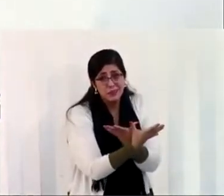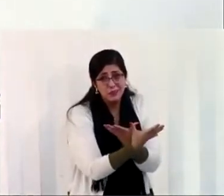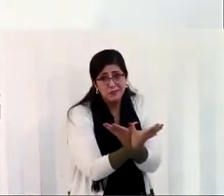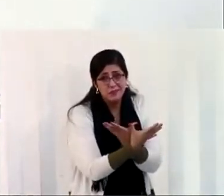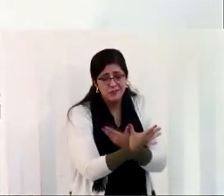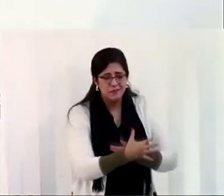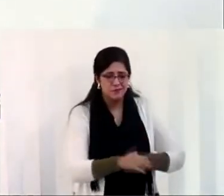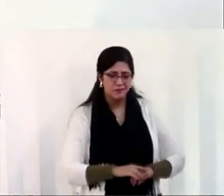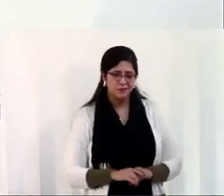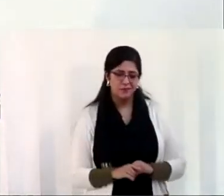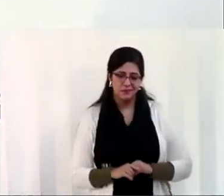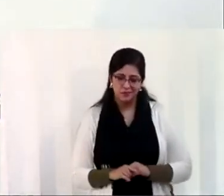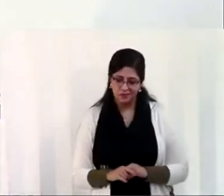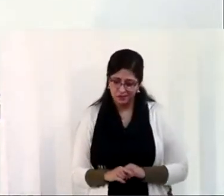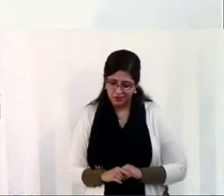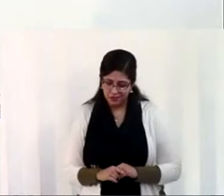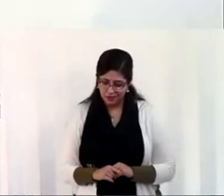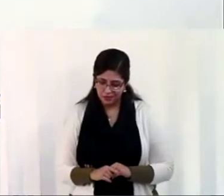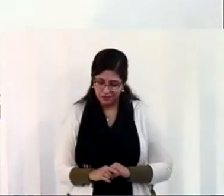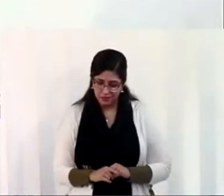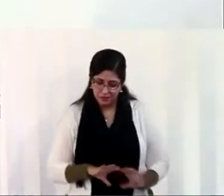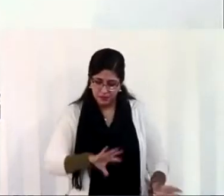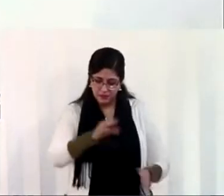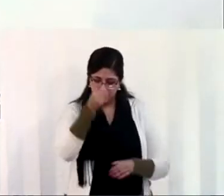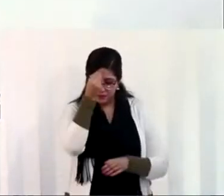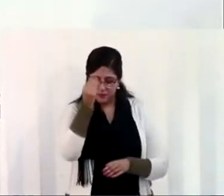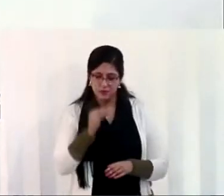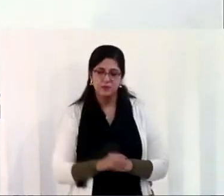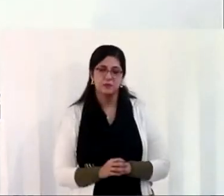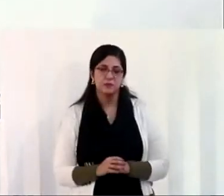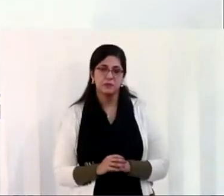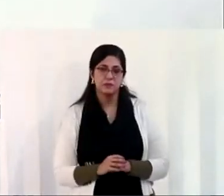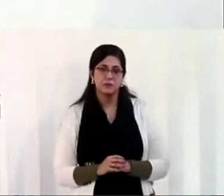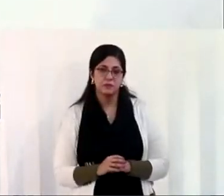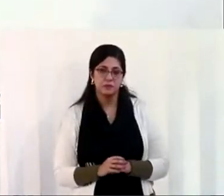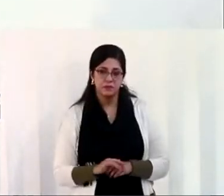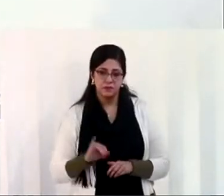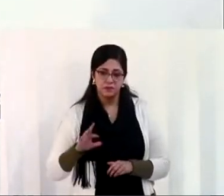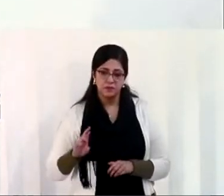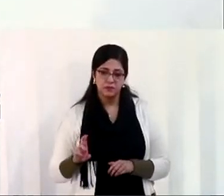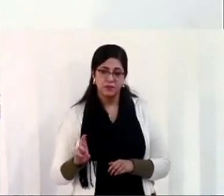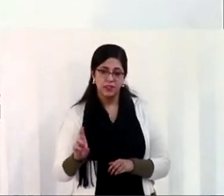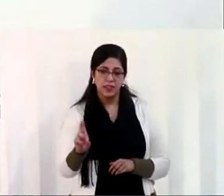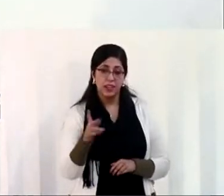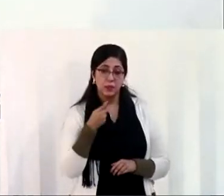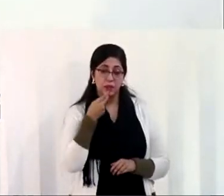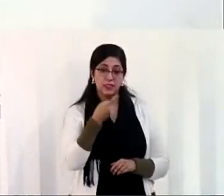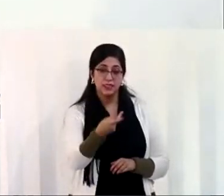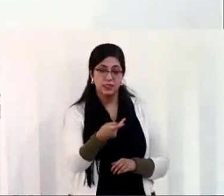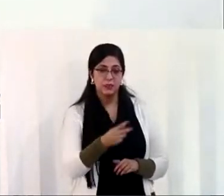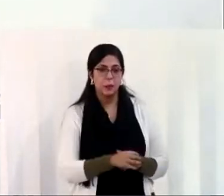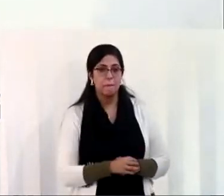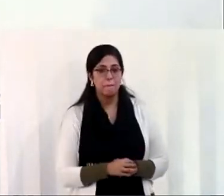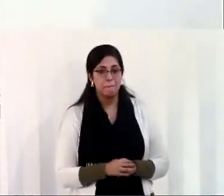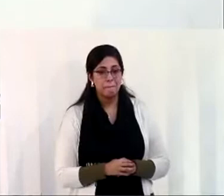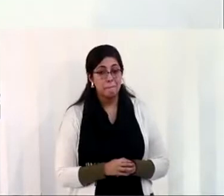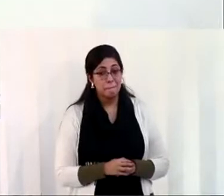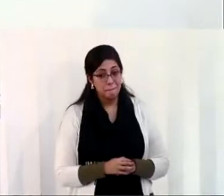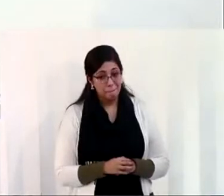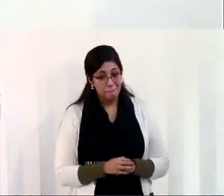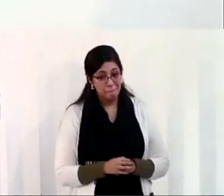Depois, mais à frente, Jeremias vai dizer assim: que inteligência é essa que cava cisterna na areia, achando que vai reter